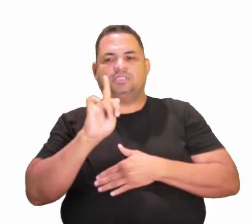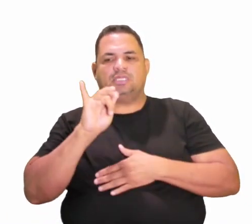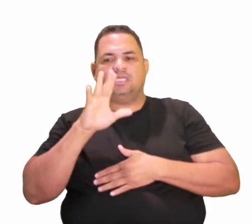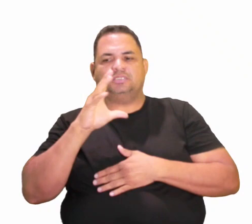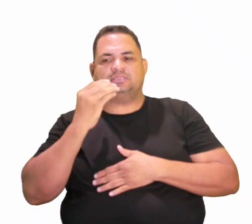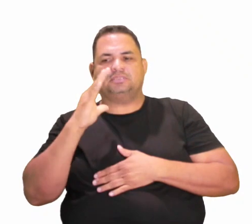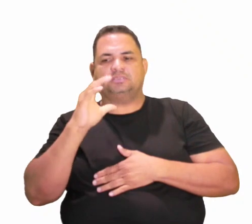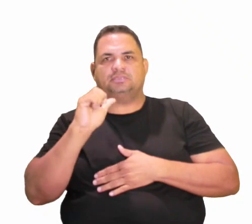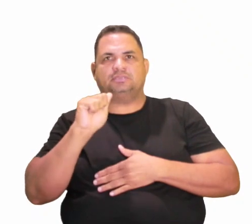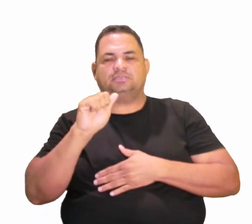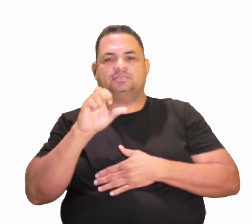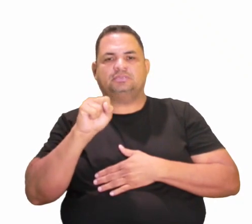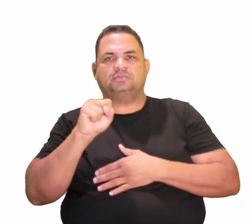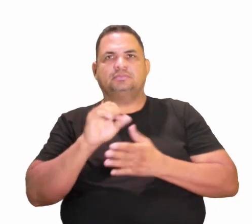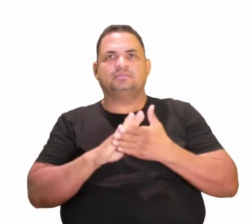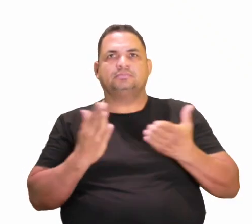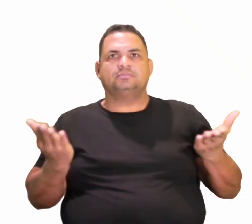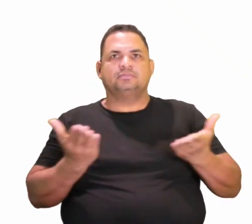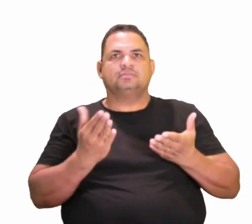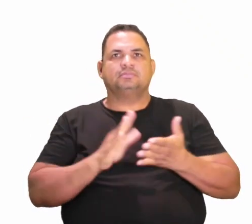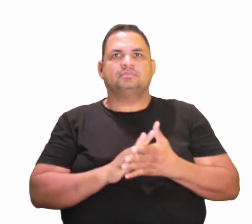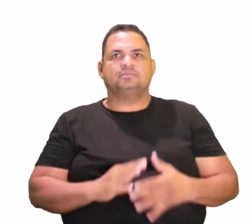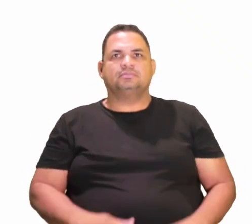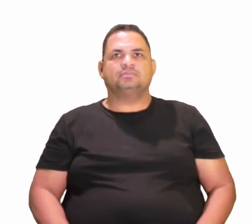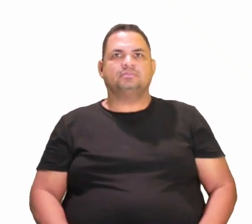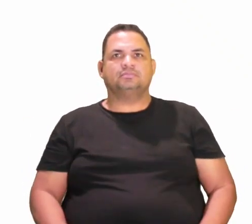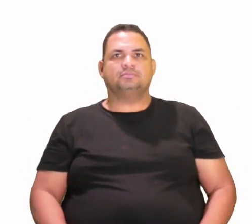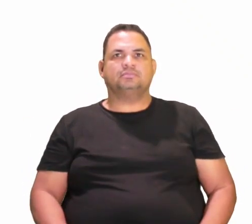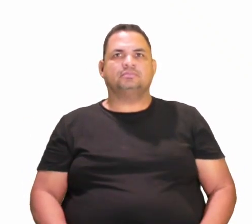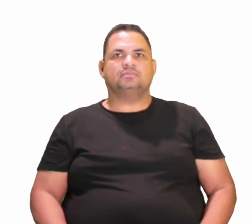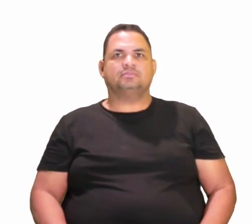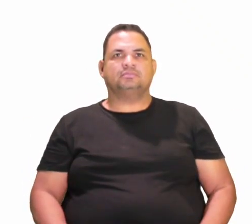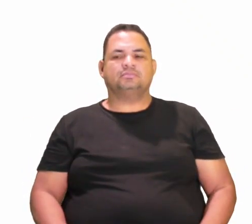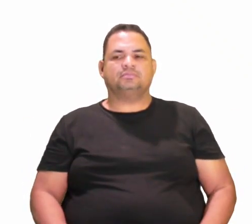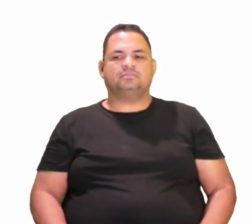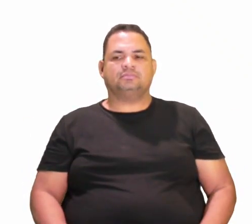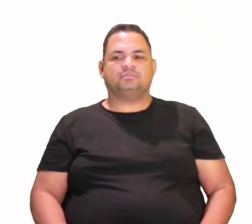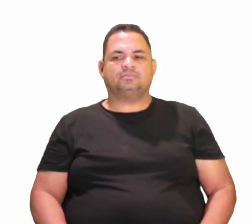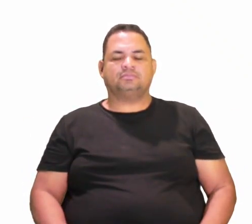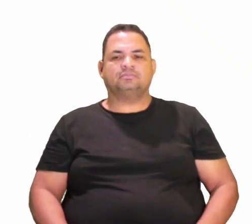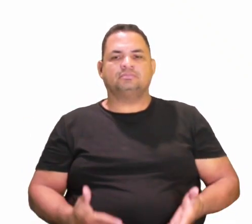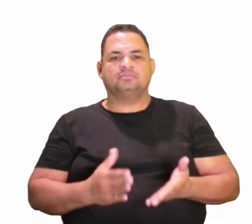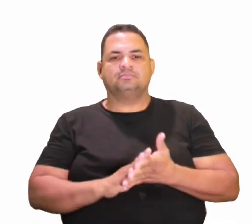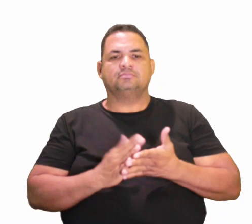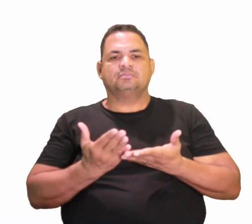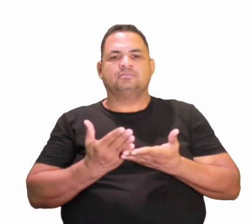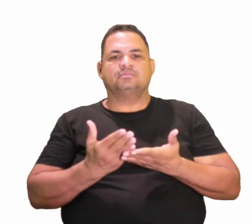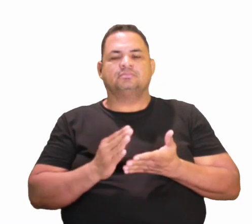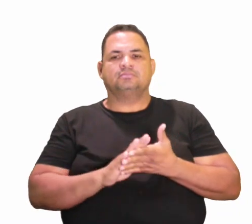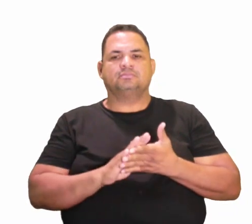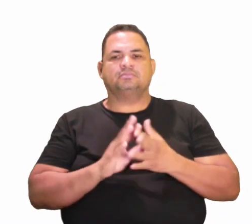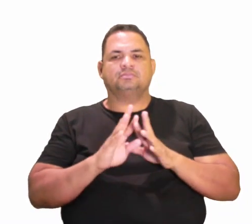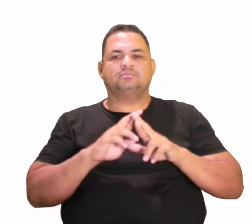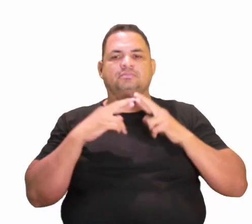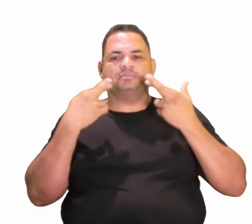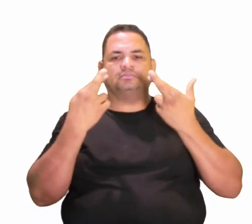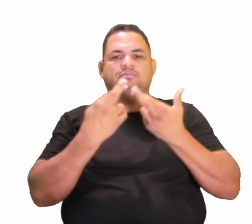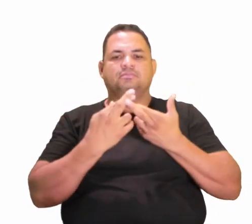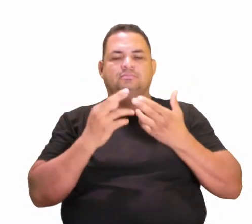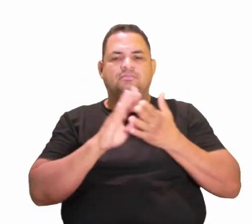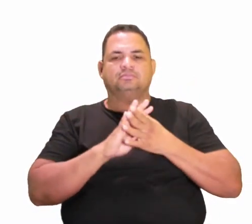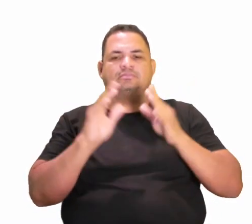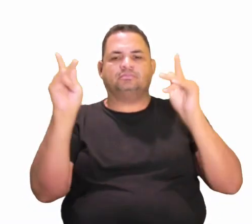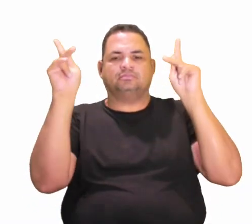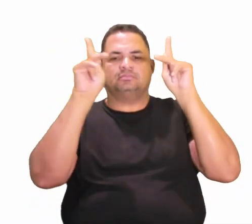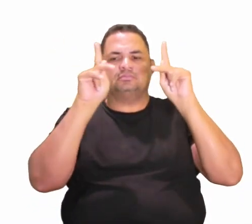do Thanksgiving, a galera já se prepara para o Natal. Nessa celebração, as famílias se reúnem para compartilhar momentos de paz, gratidão.